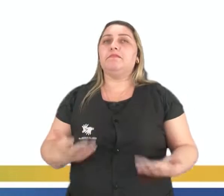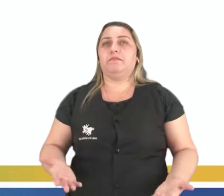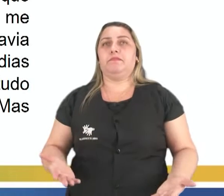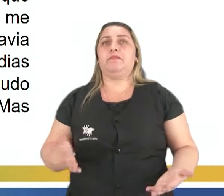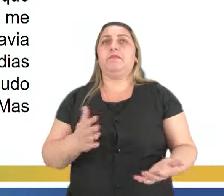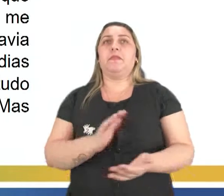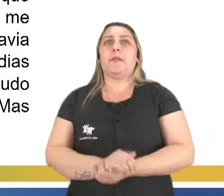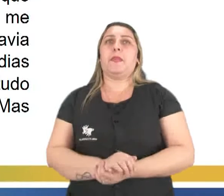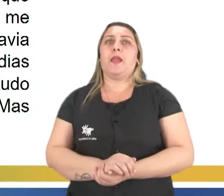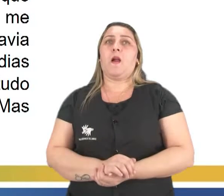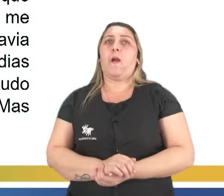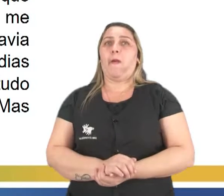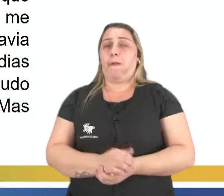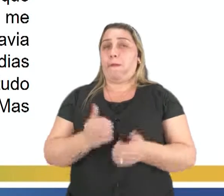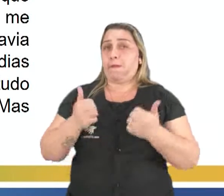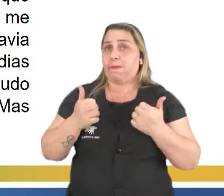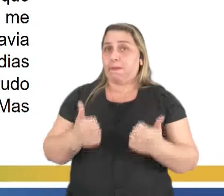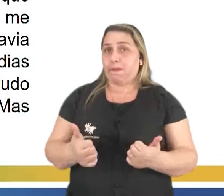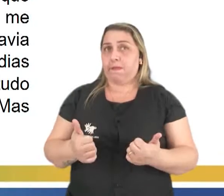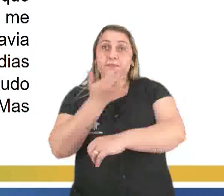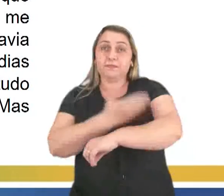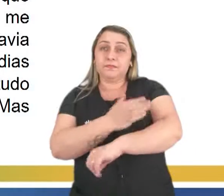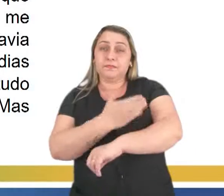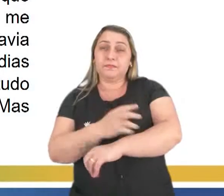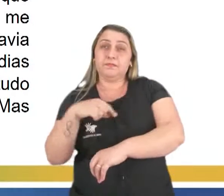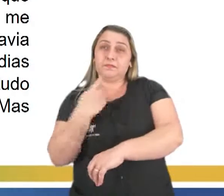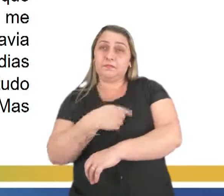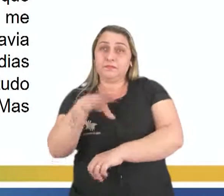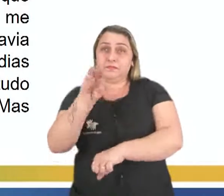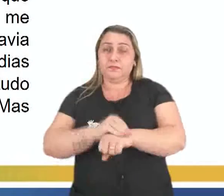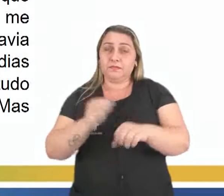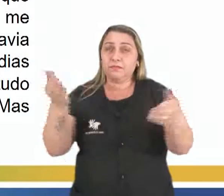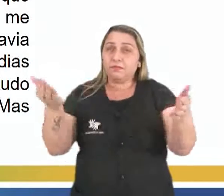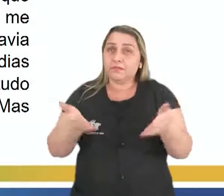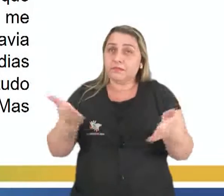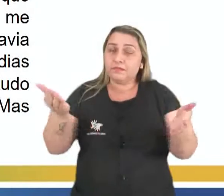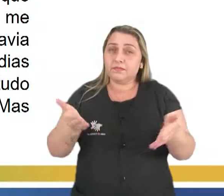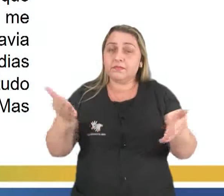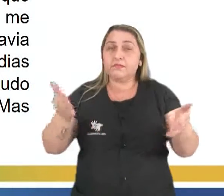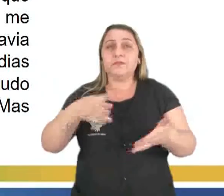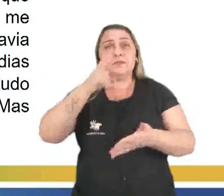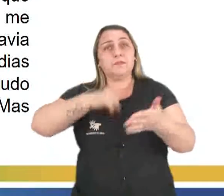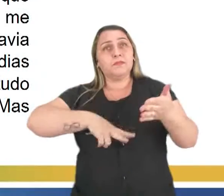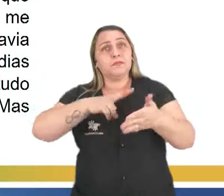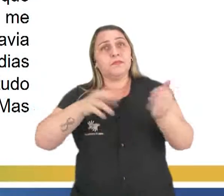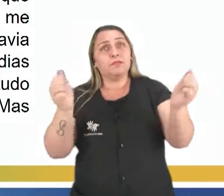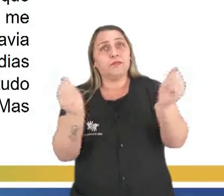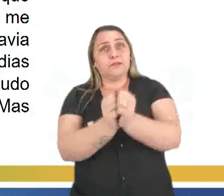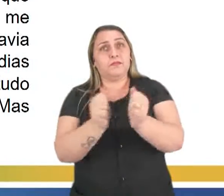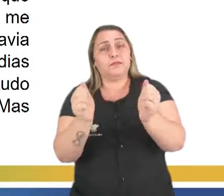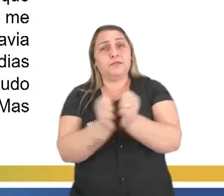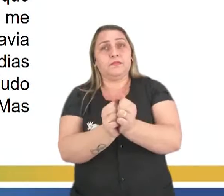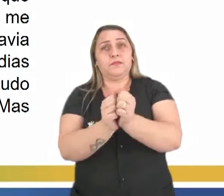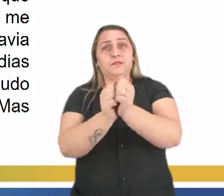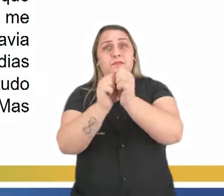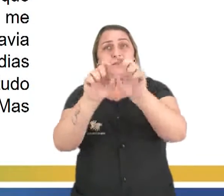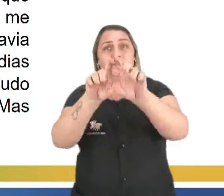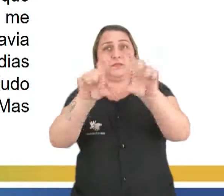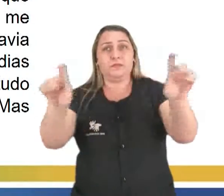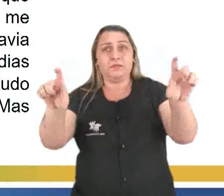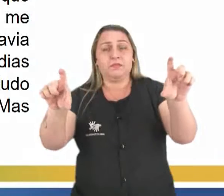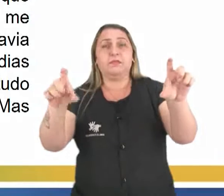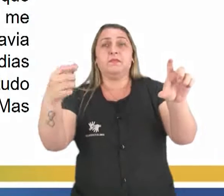inesperado. Vamos exercitar então o nosso conhecimento de hoje? Vamos ler junto comigo aqui o capítulo